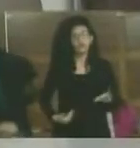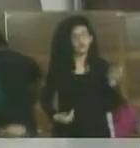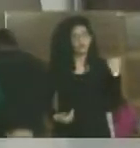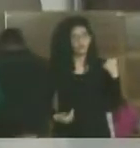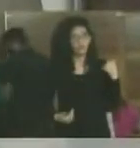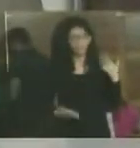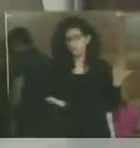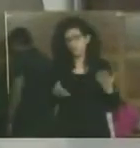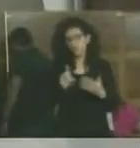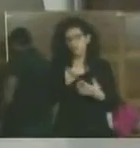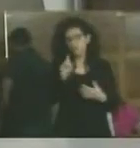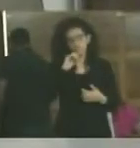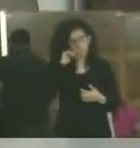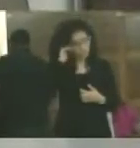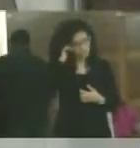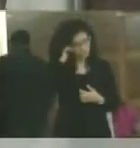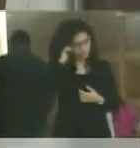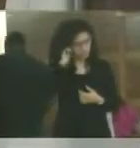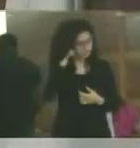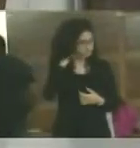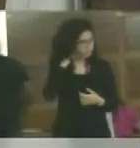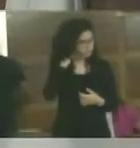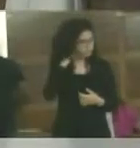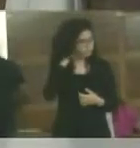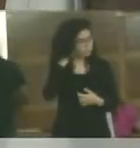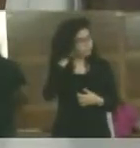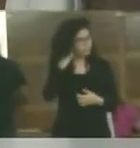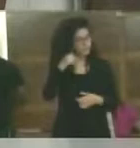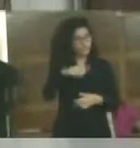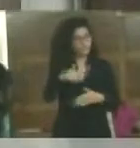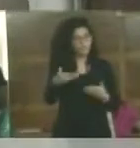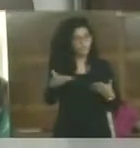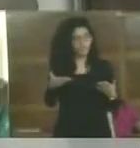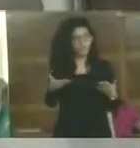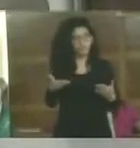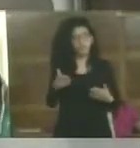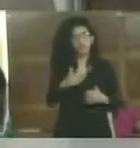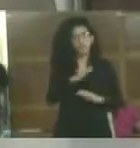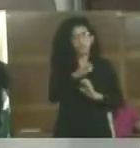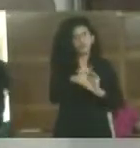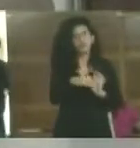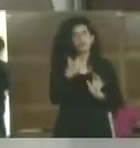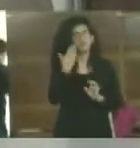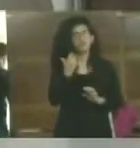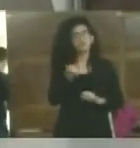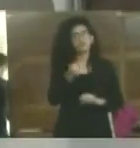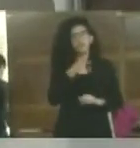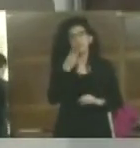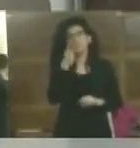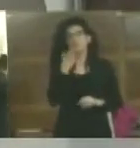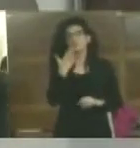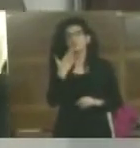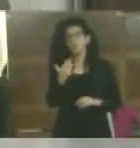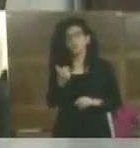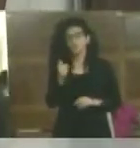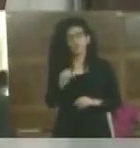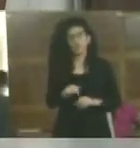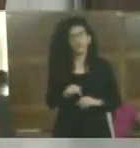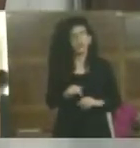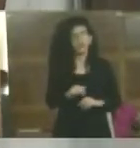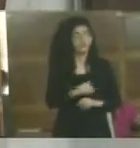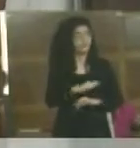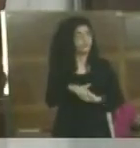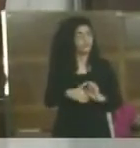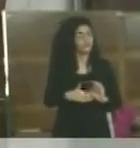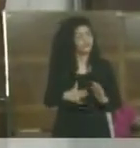não. Então, aqui em Angra dos Reis, todos sabem, todos os vereadores aqui desta casa sabem, todos